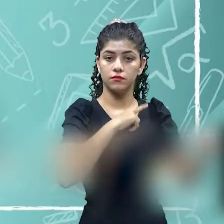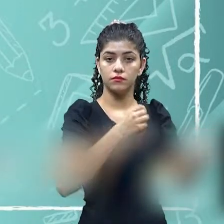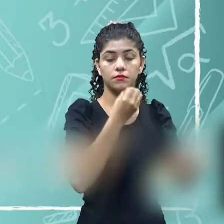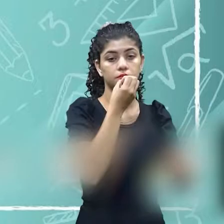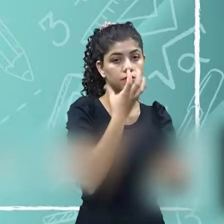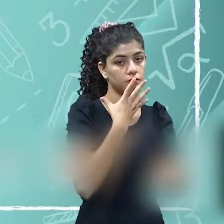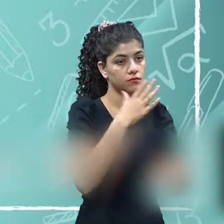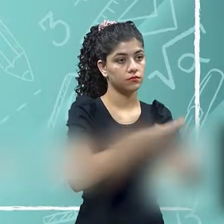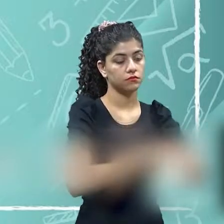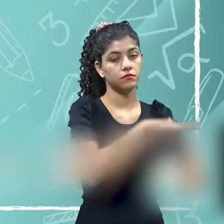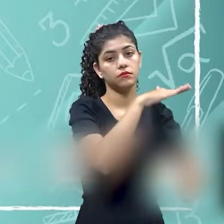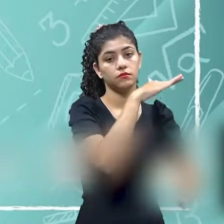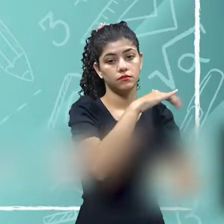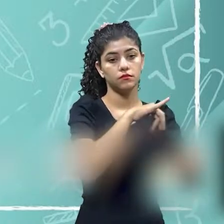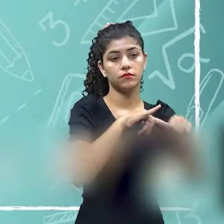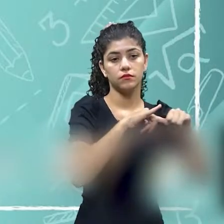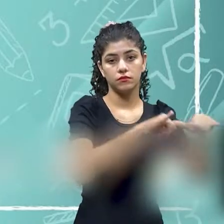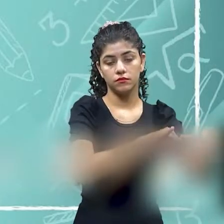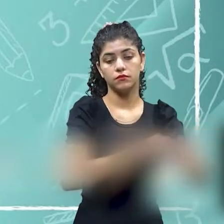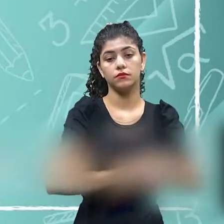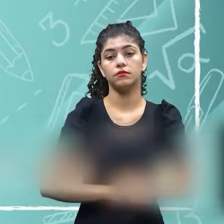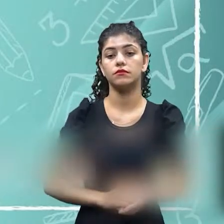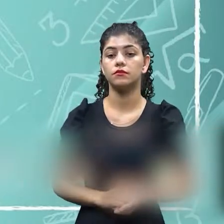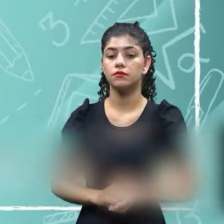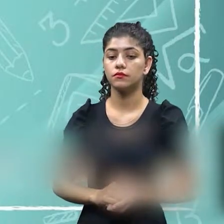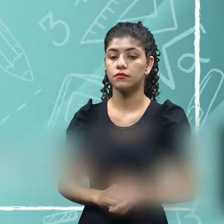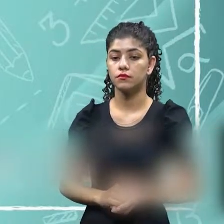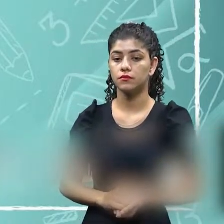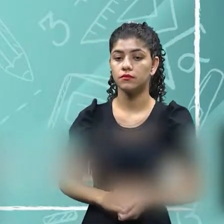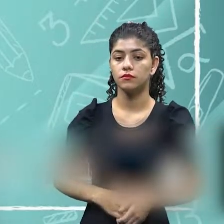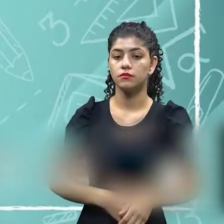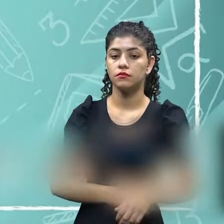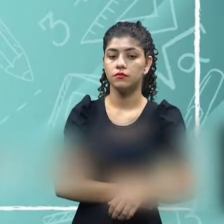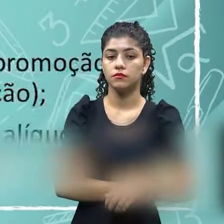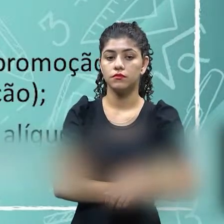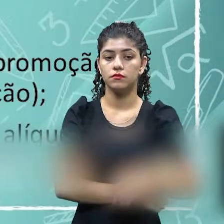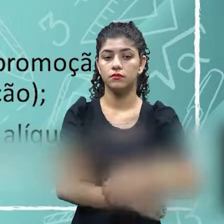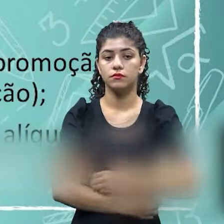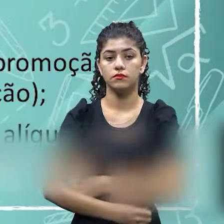ter vantagens comerciais na circulação de mercadorias internacionais.